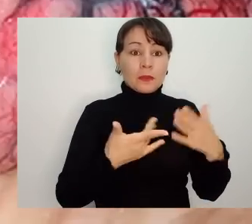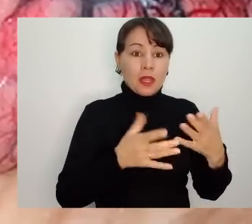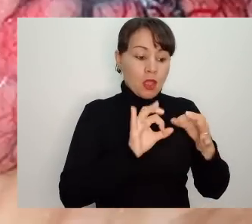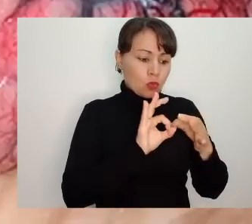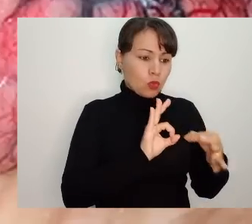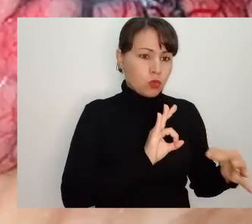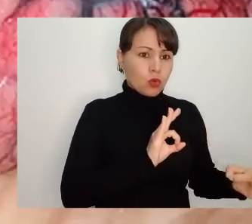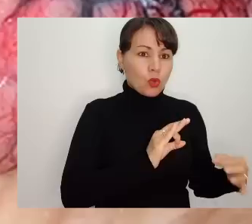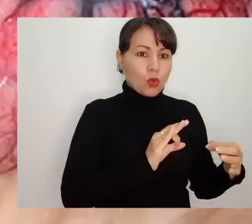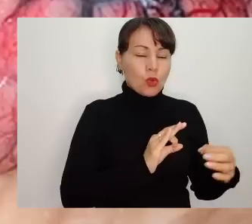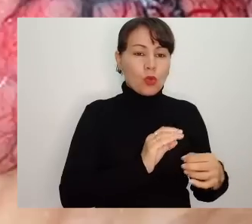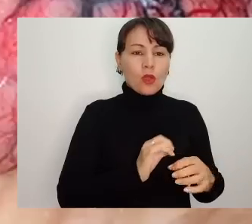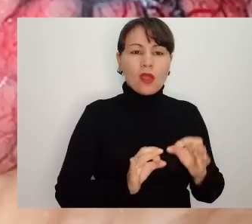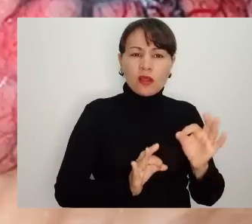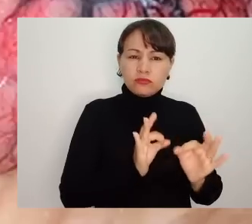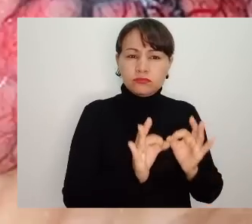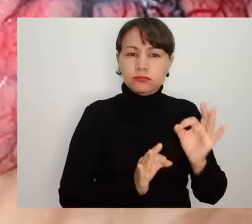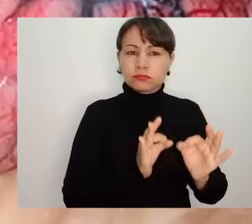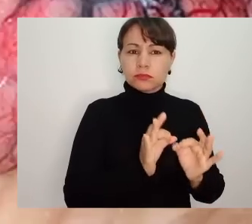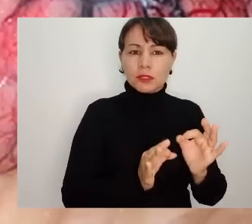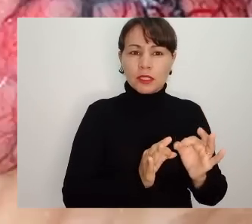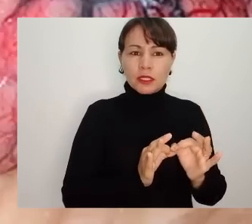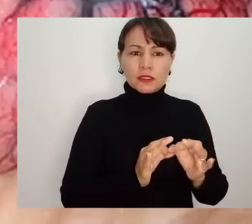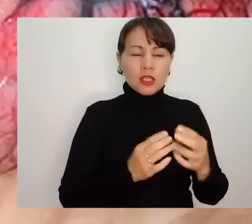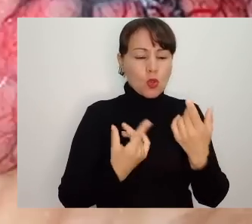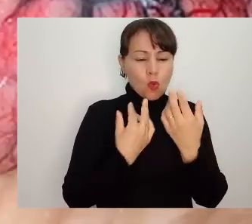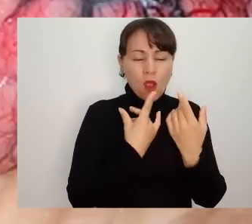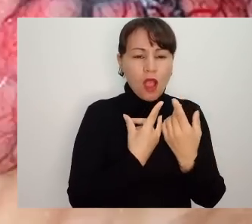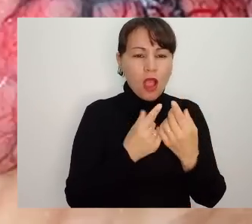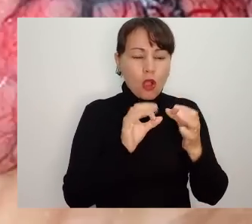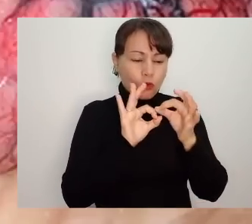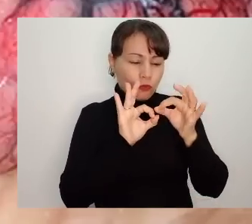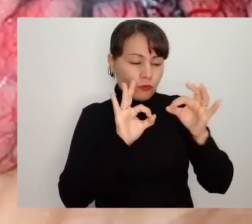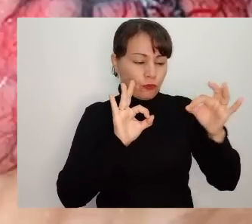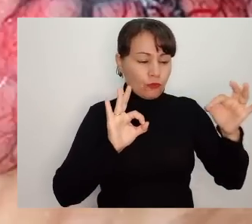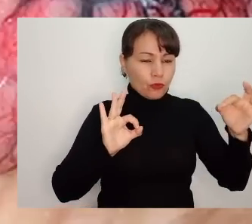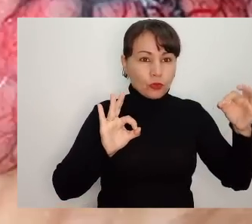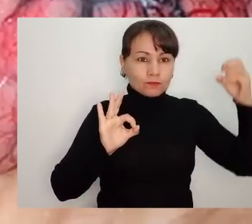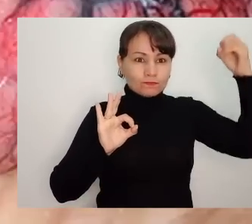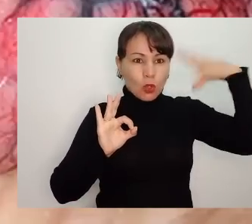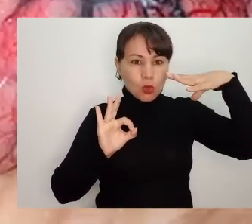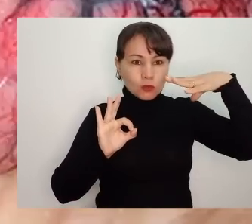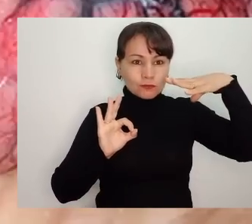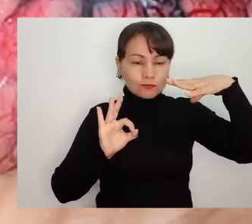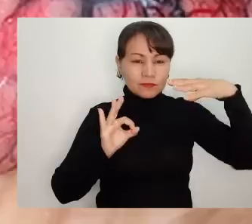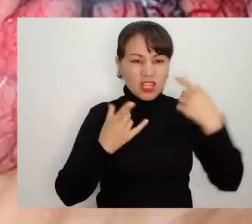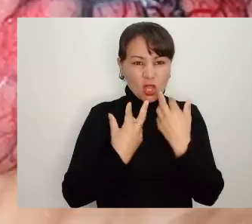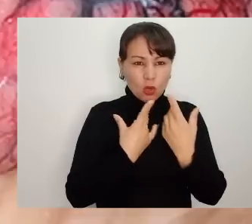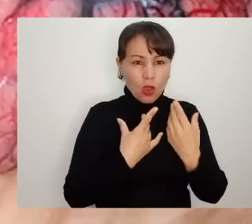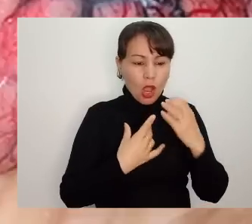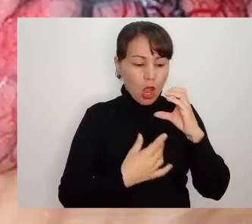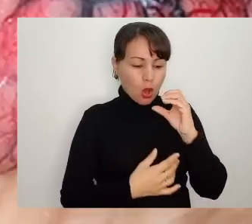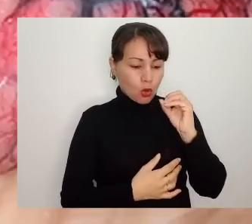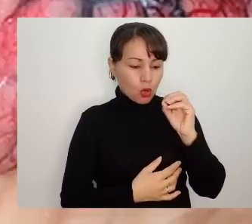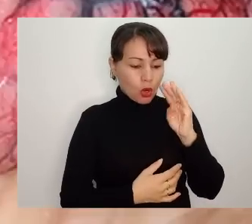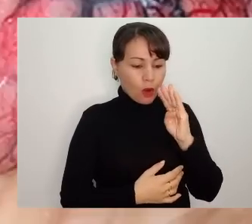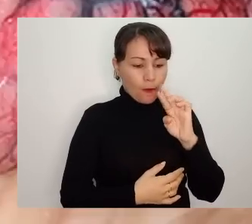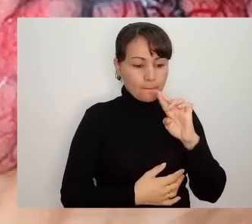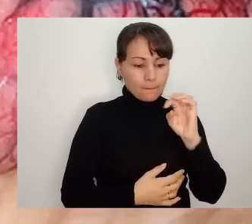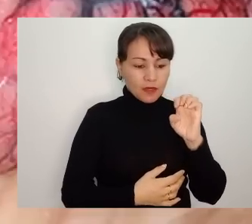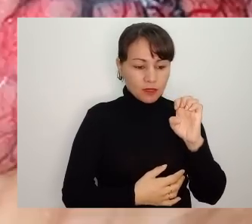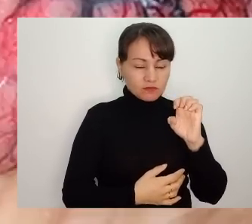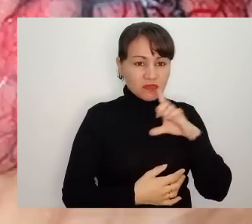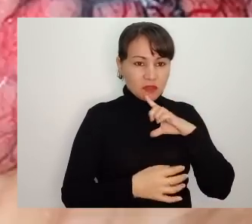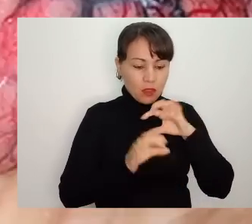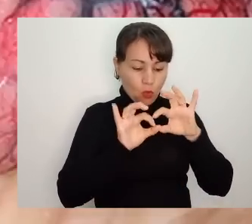Mas essa cauda, ela funciona como se fosse um fio de luz. O fio de luz, ele tem o fio de cobre interno e por